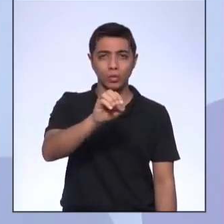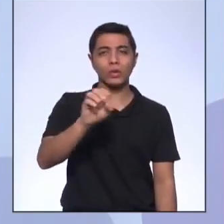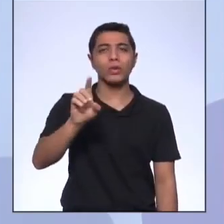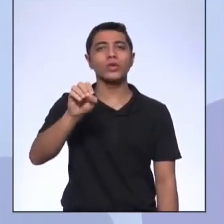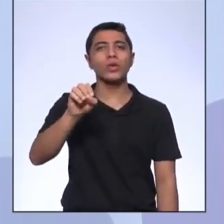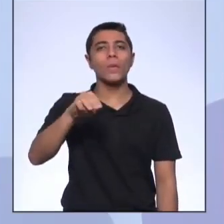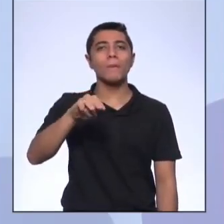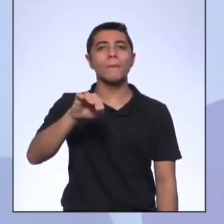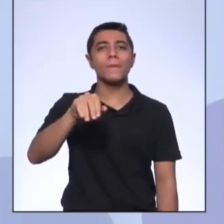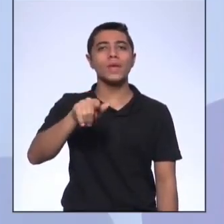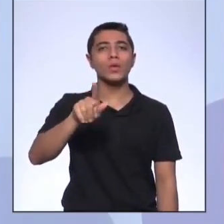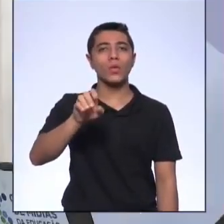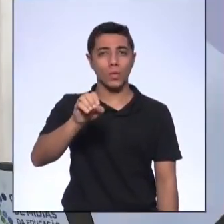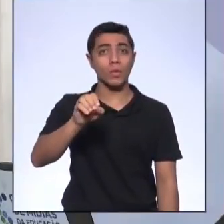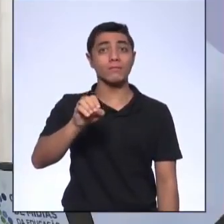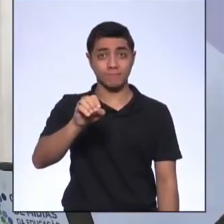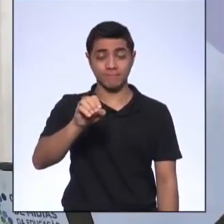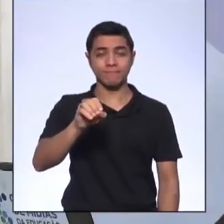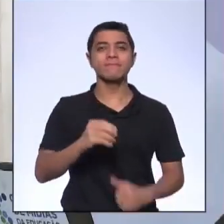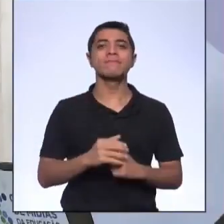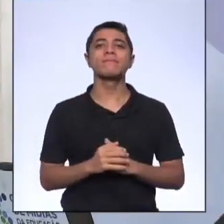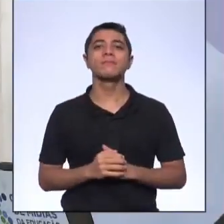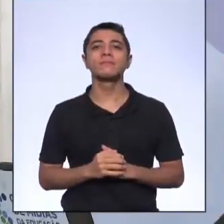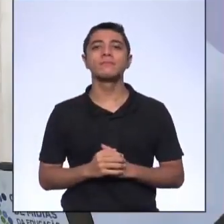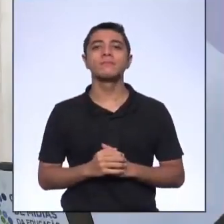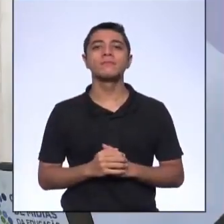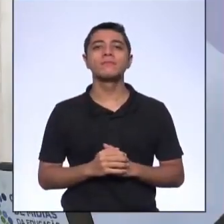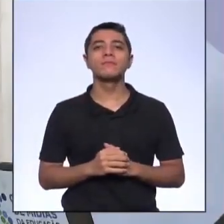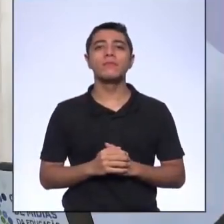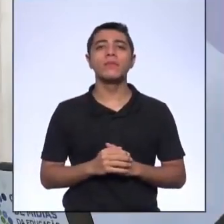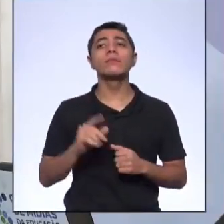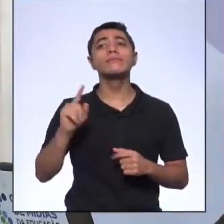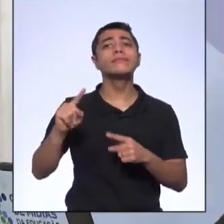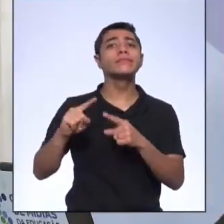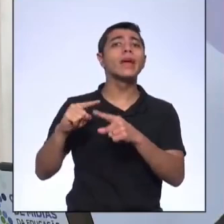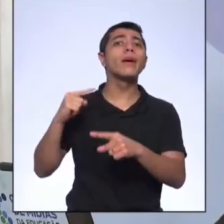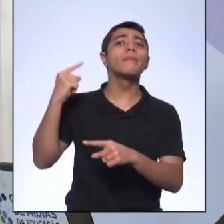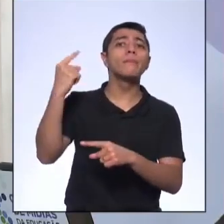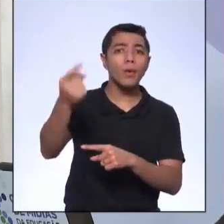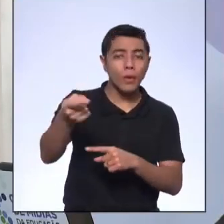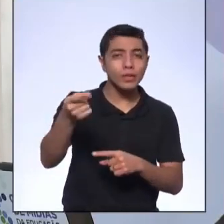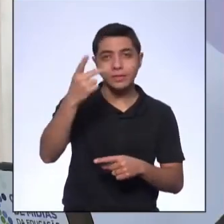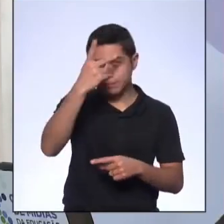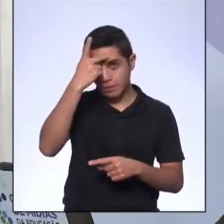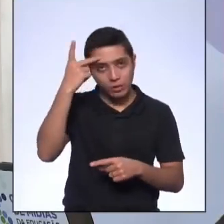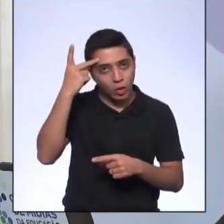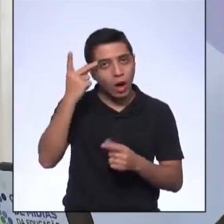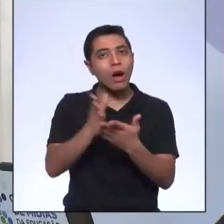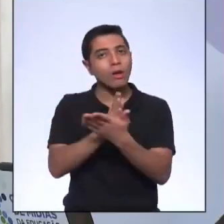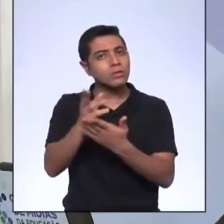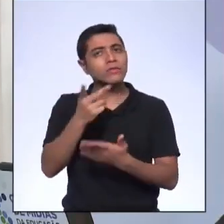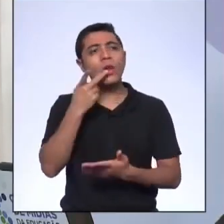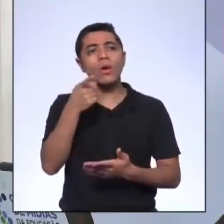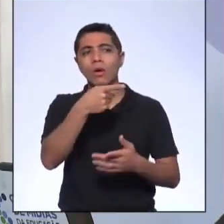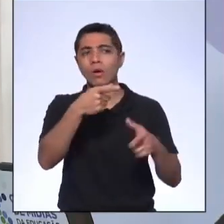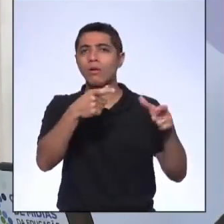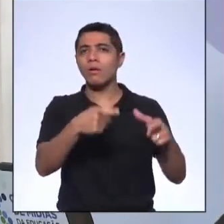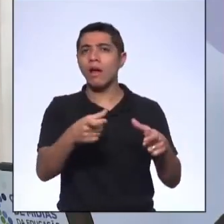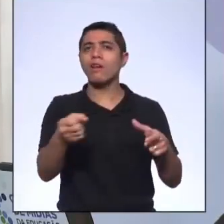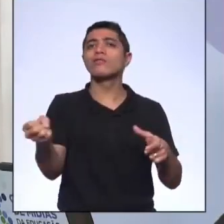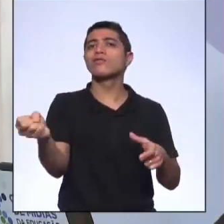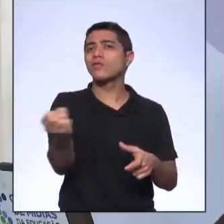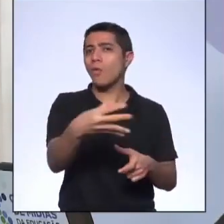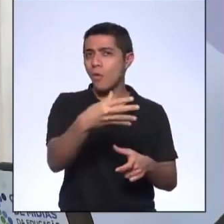vão atestar que se tratava de um novo território, um novo continente. Inclusive, um desses navegadores que